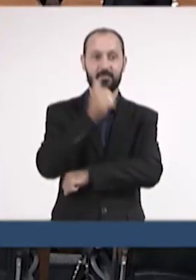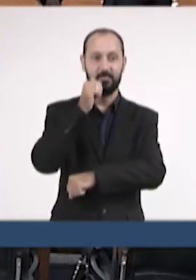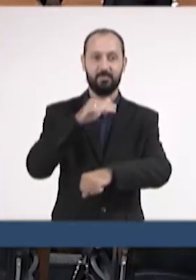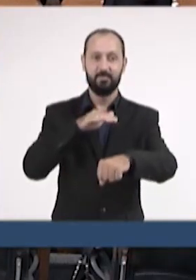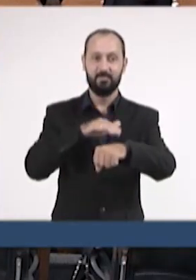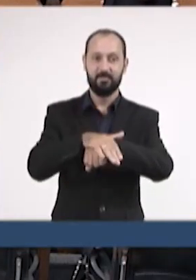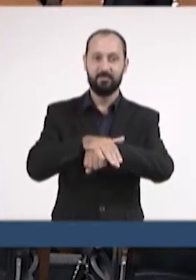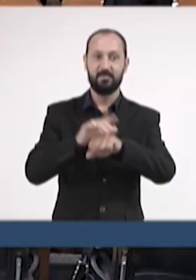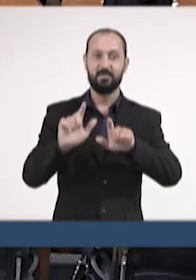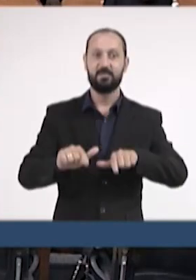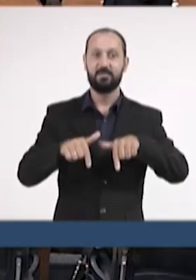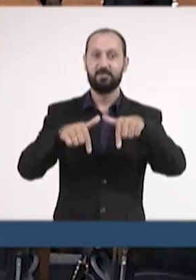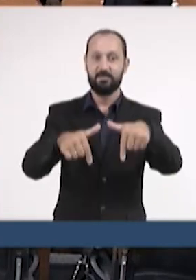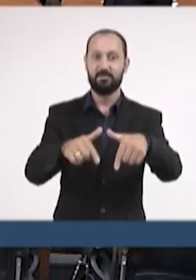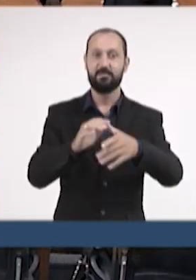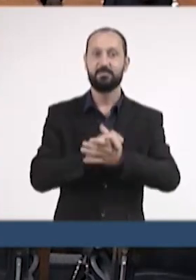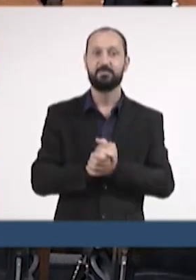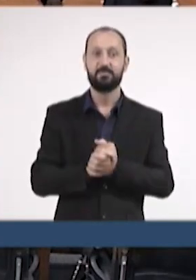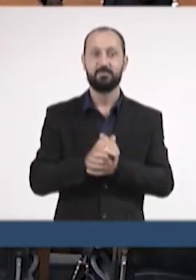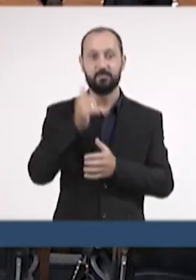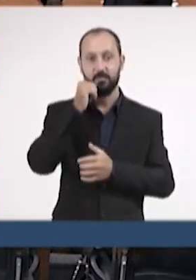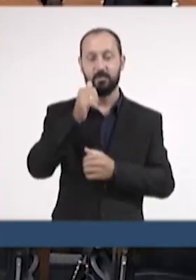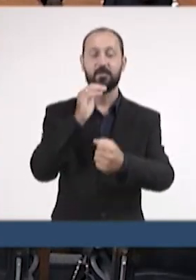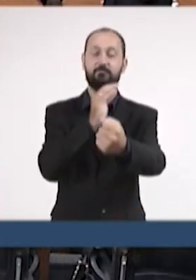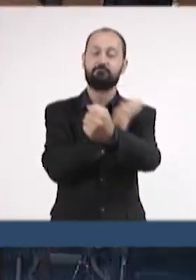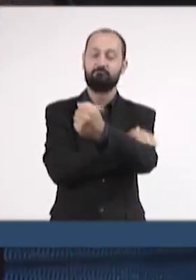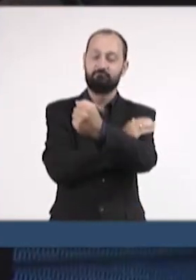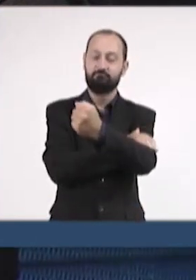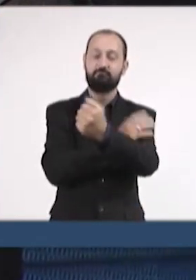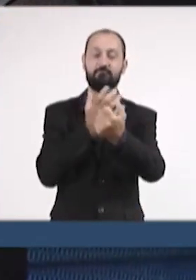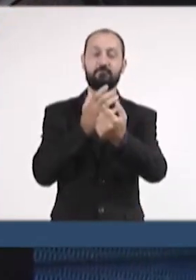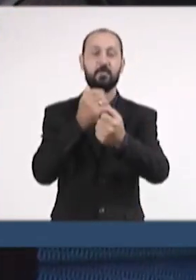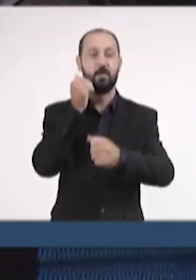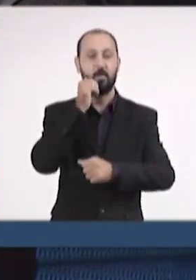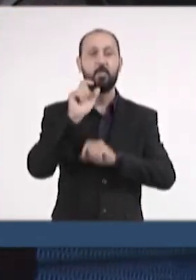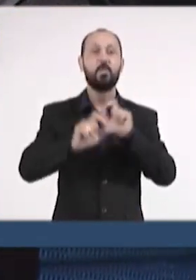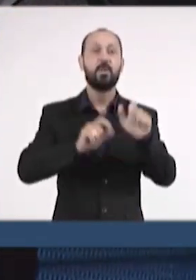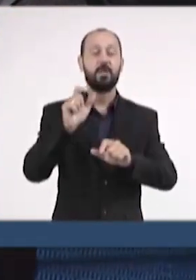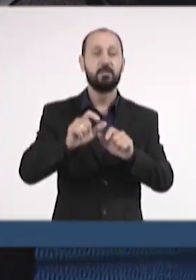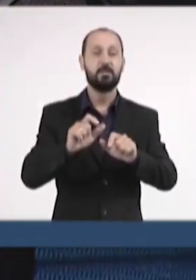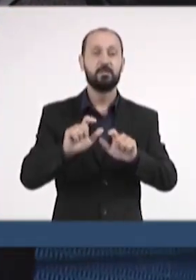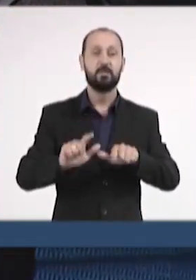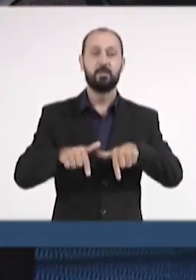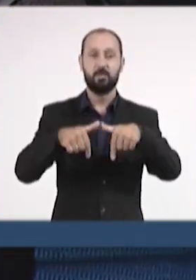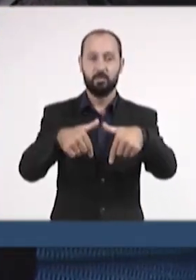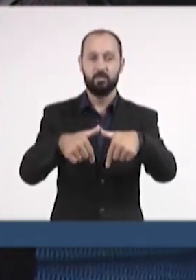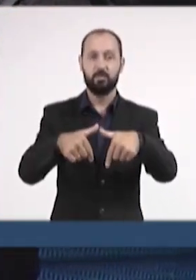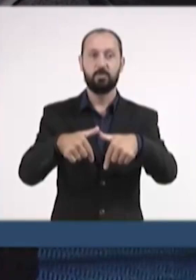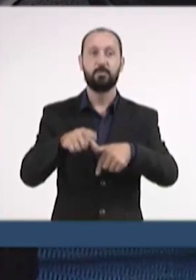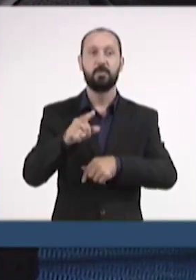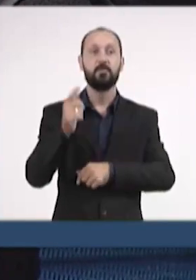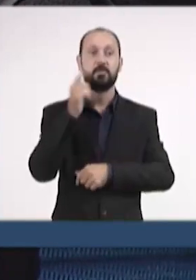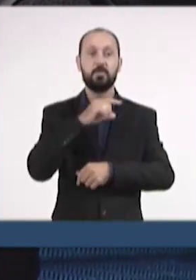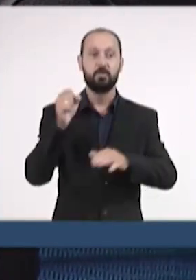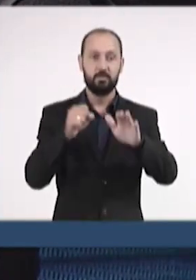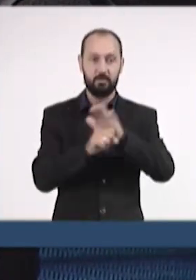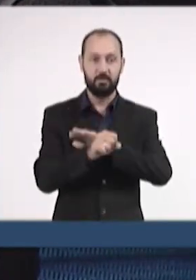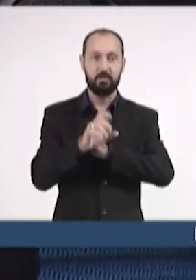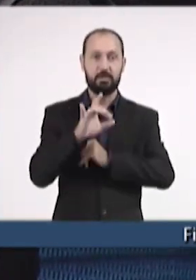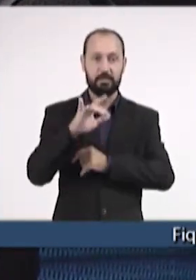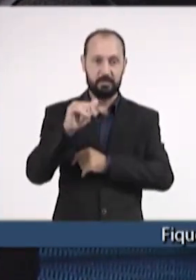mulherada de luta, mulherada guerreira e mulherada que lutou, Sidan, para que você estivesse